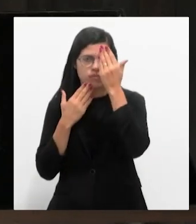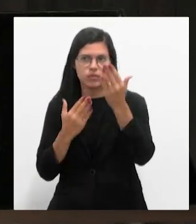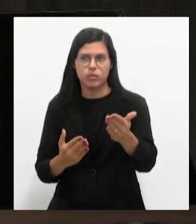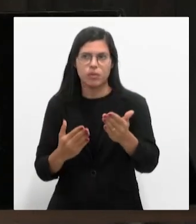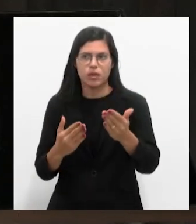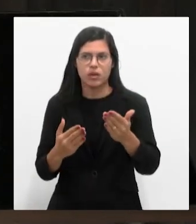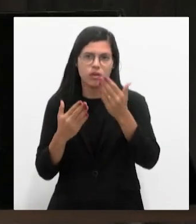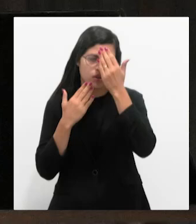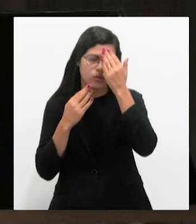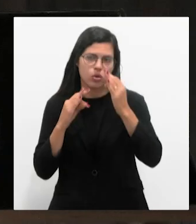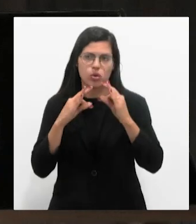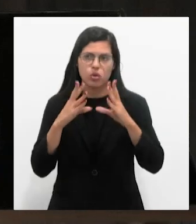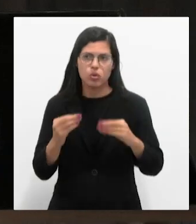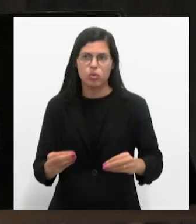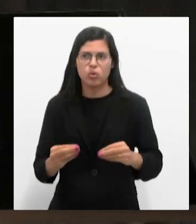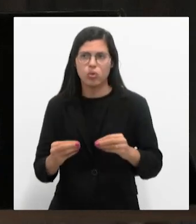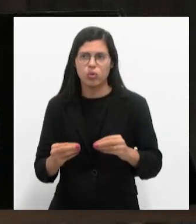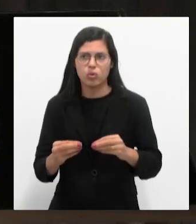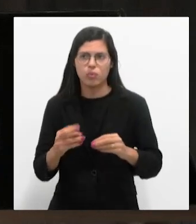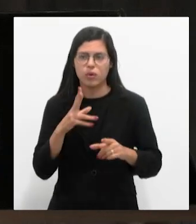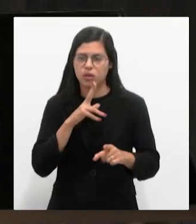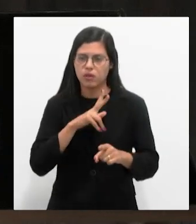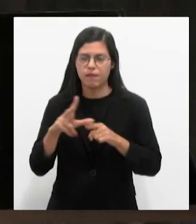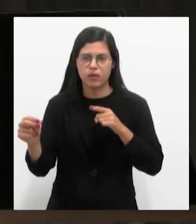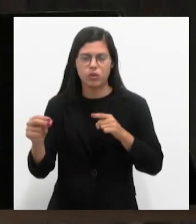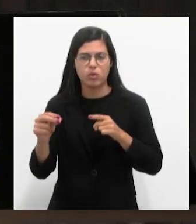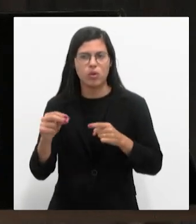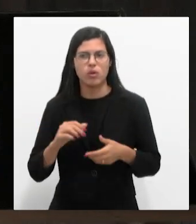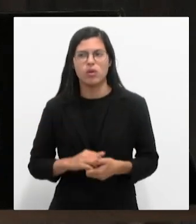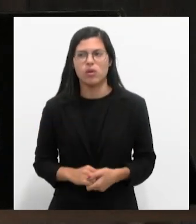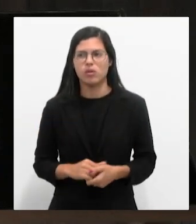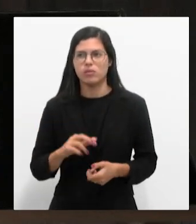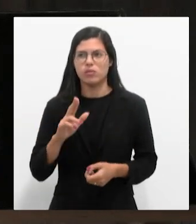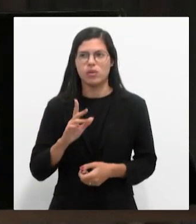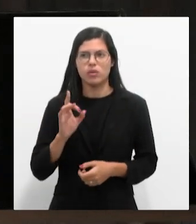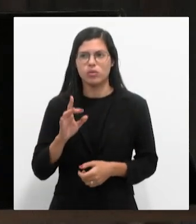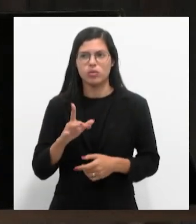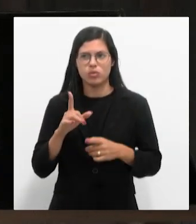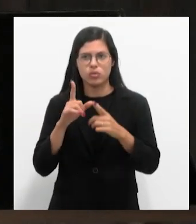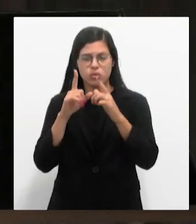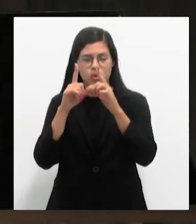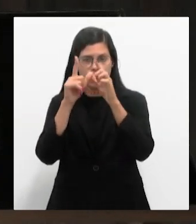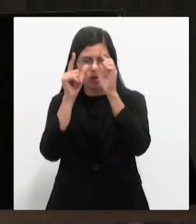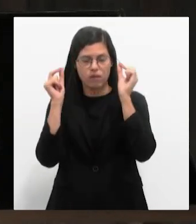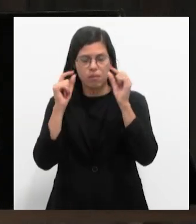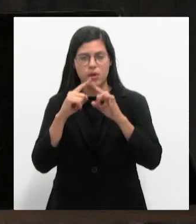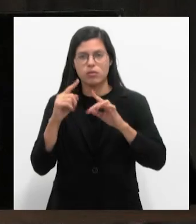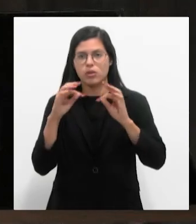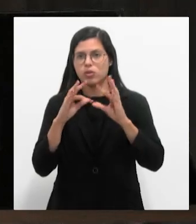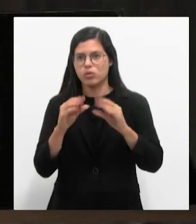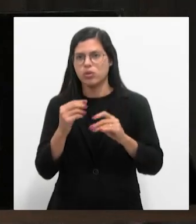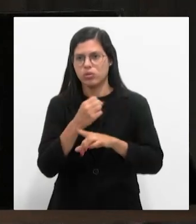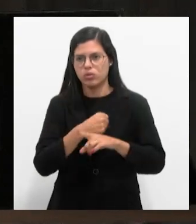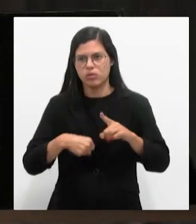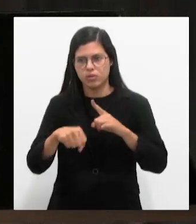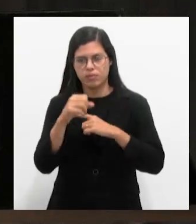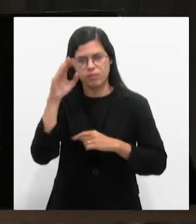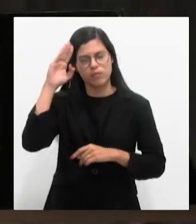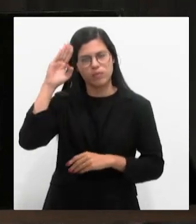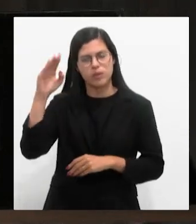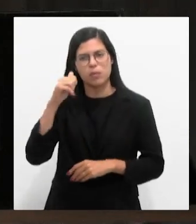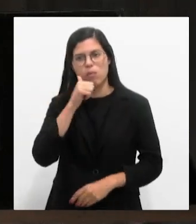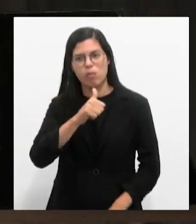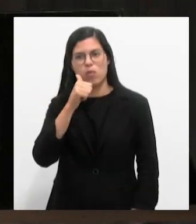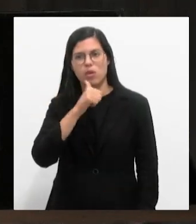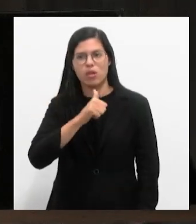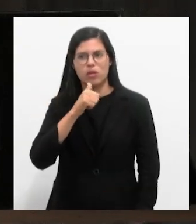por essa retumbante vitória, não só da enfermagem de coragem, mas de toda a sociedade, principalmente das